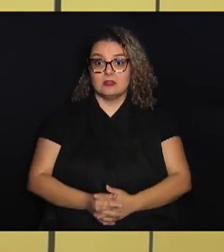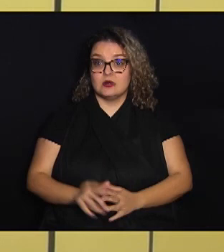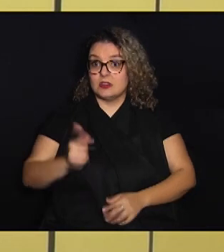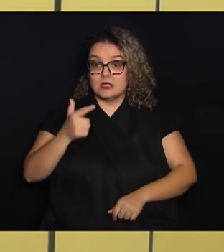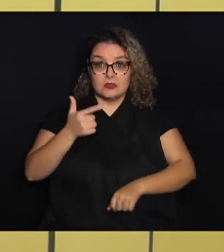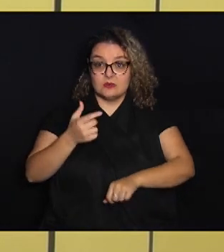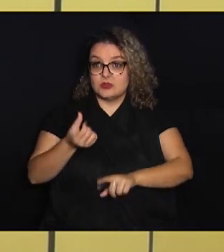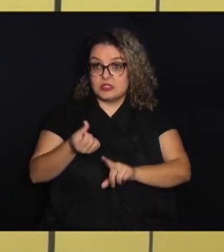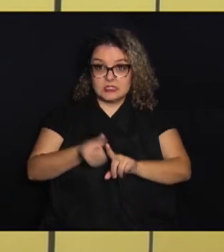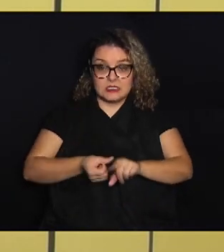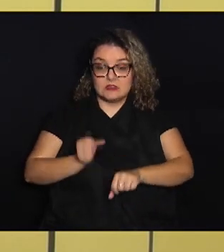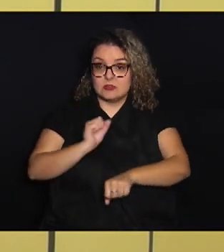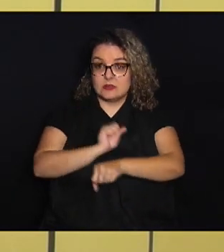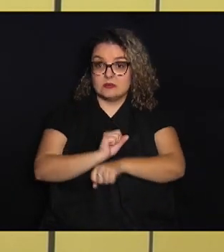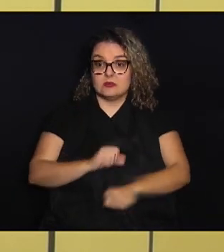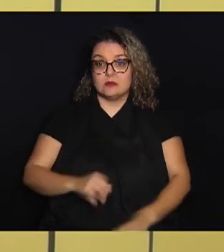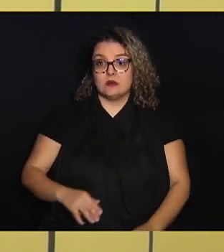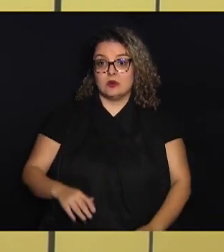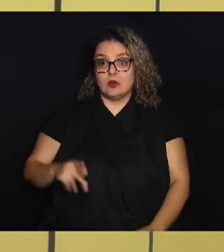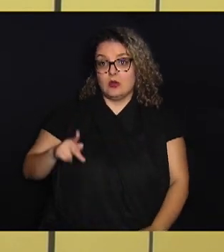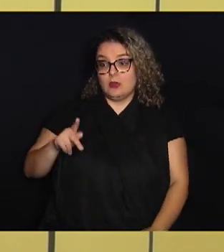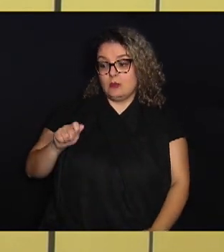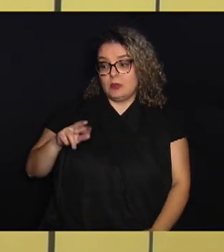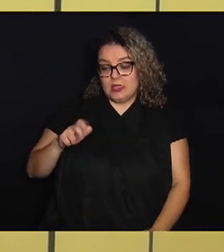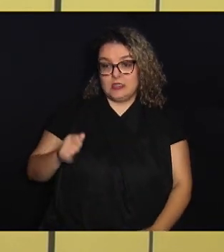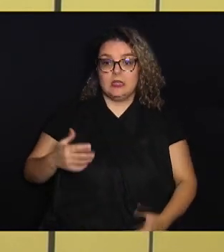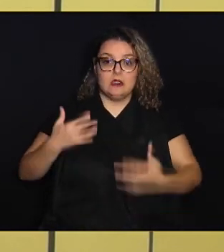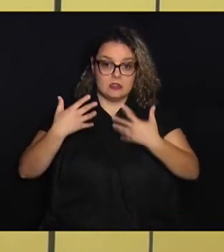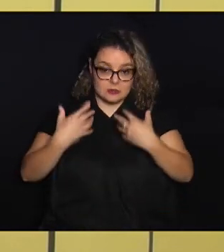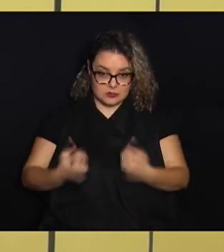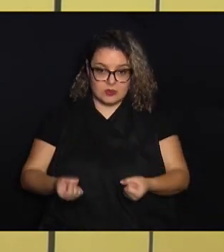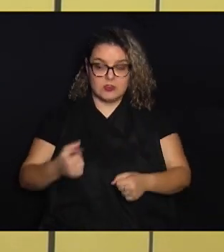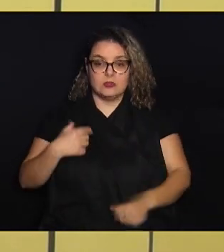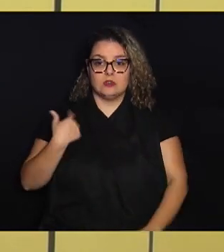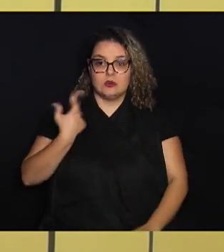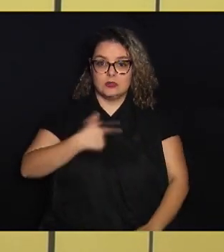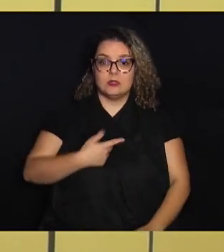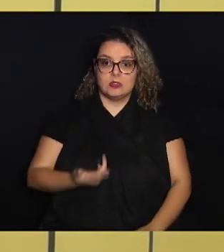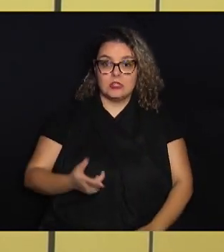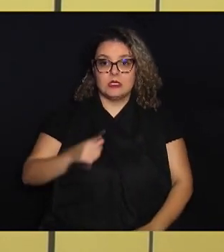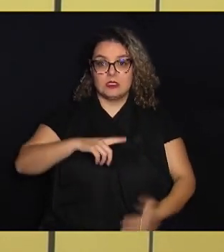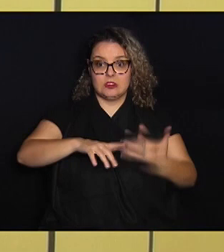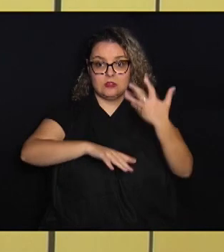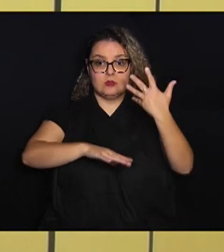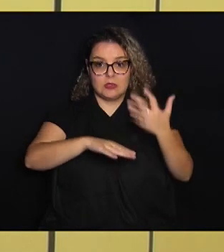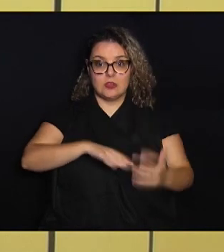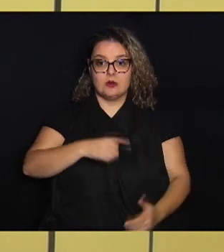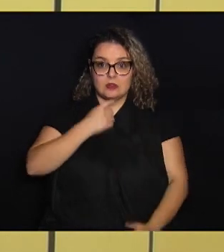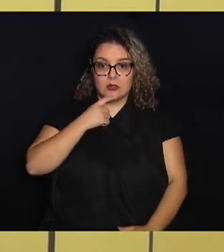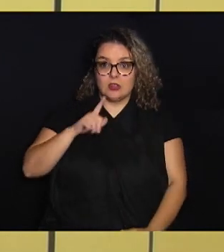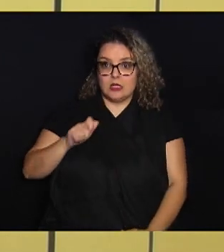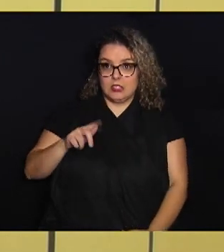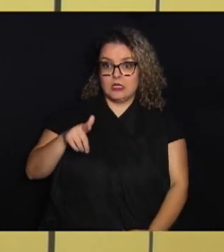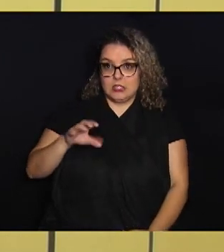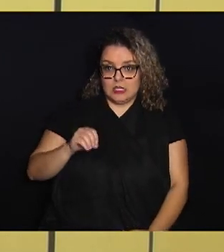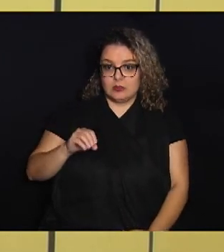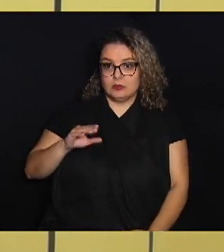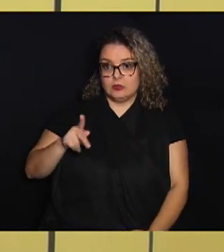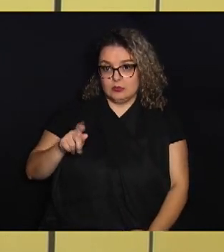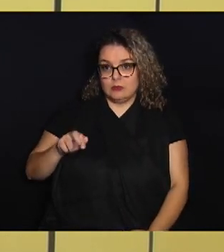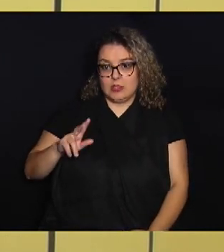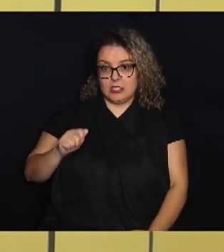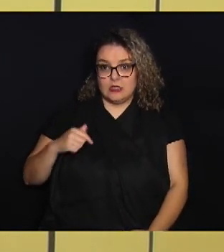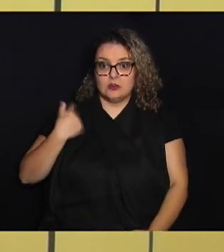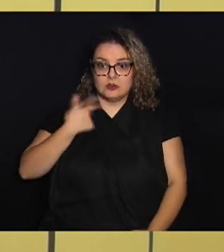meses para esperar. O povo do Pará graciosamente o acolheu, razão pela qual existe uma praça no centro de Campinas chamada Largo do Pará, em homenagem aos nossos